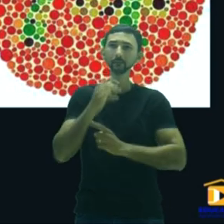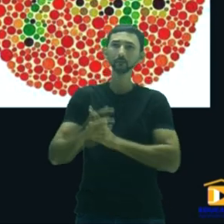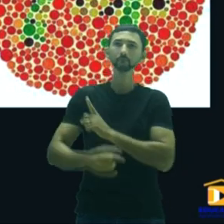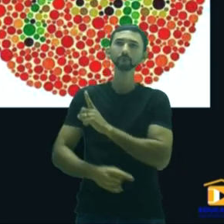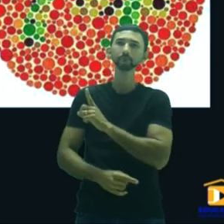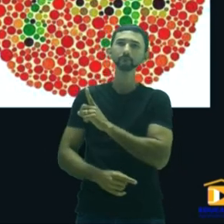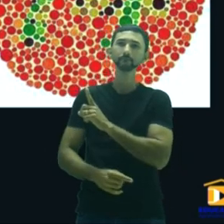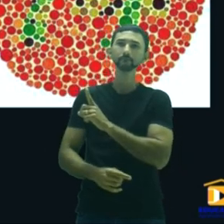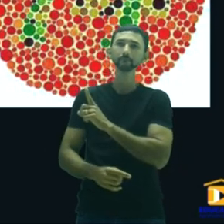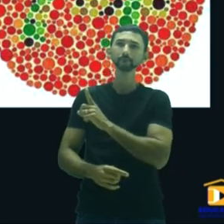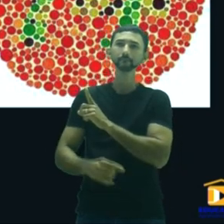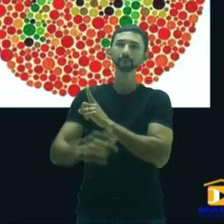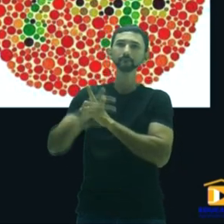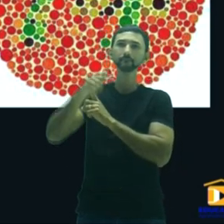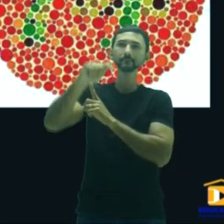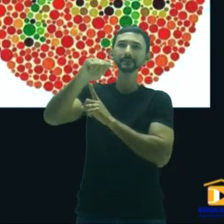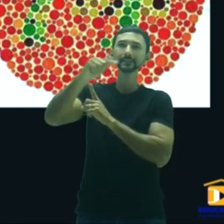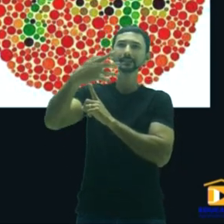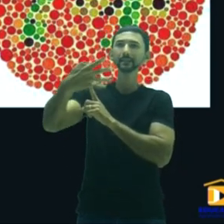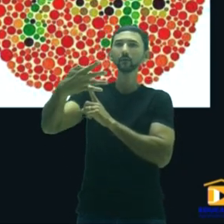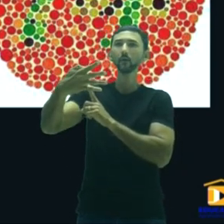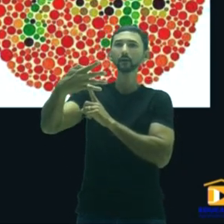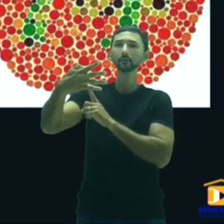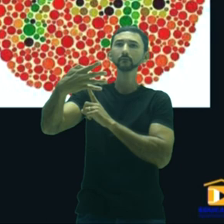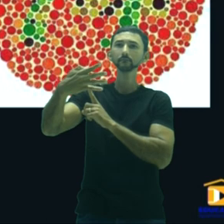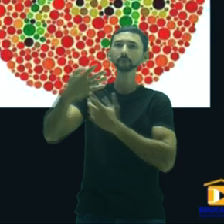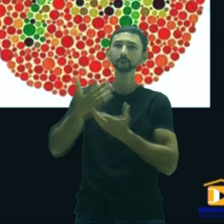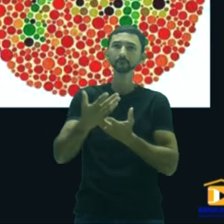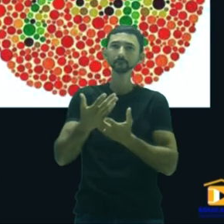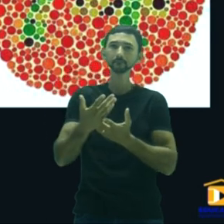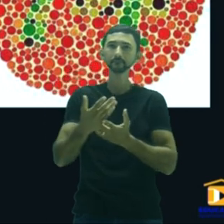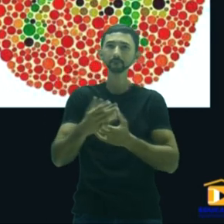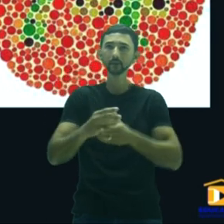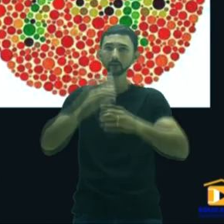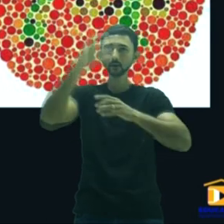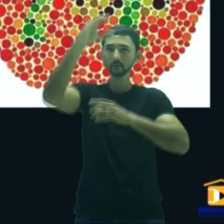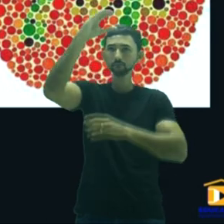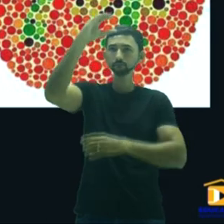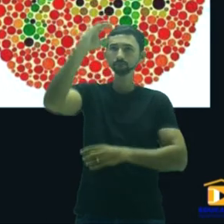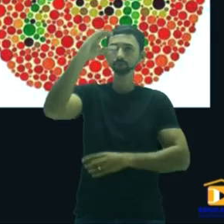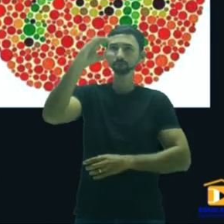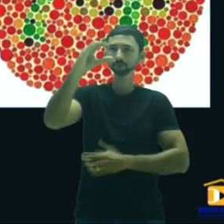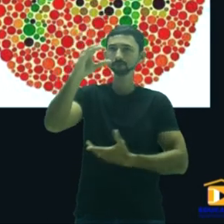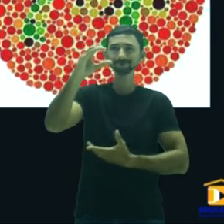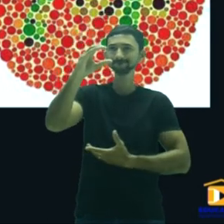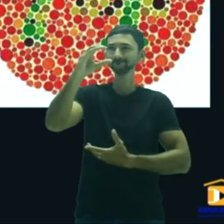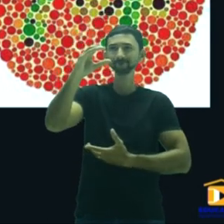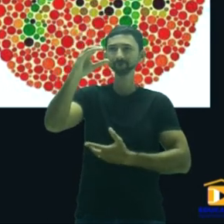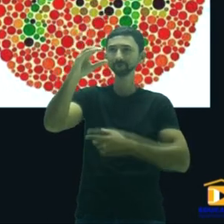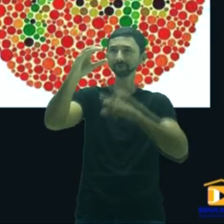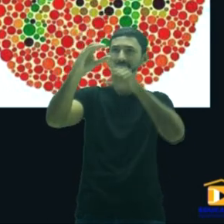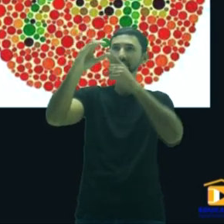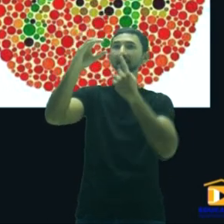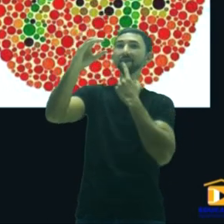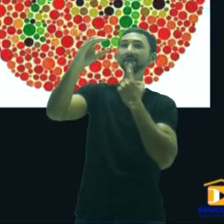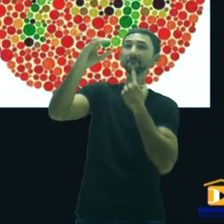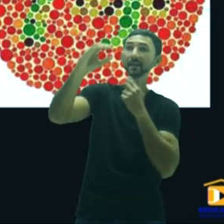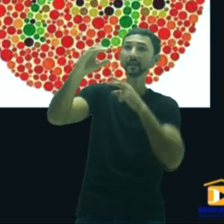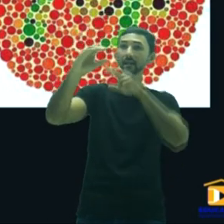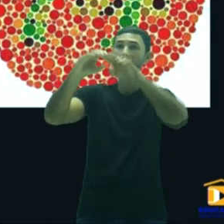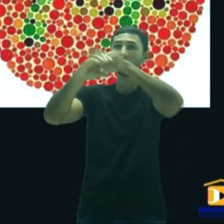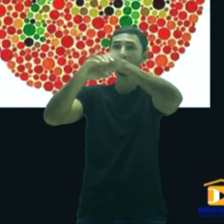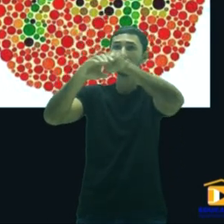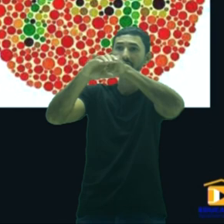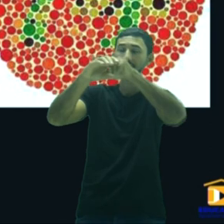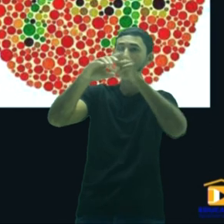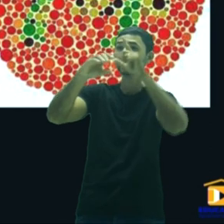não consegue ver com clareza as cores dos sinais de semáforo. Porque ele tem essa